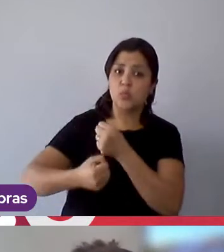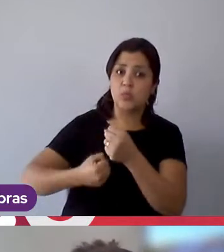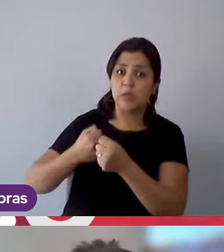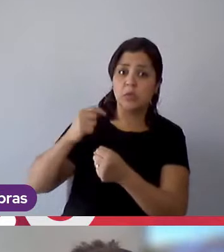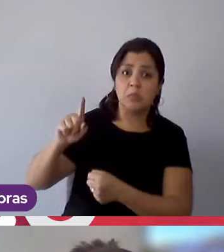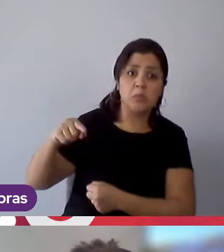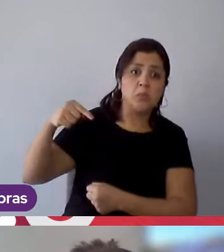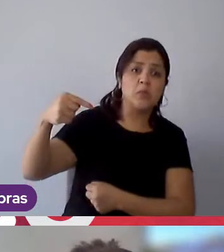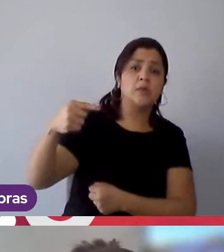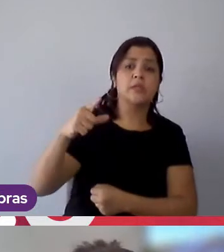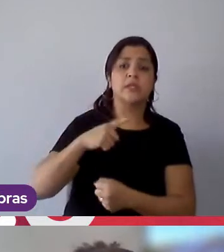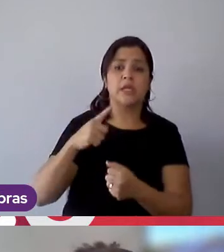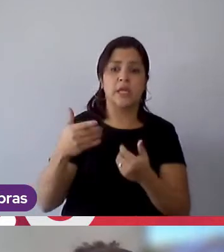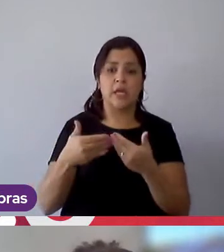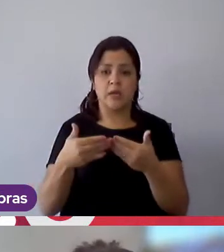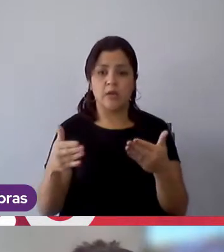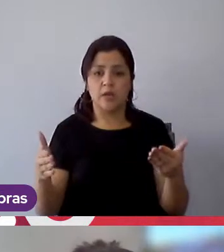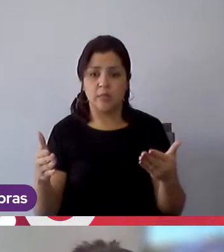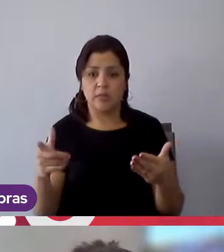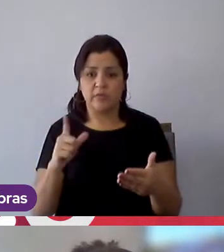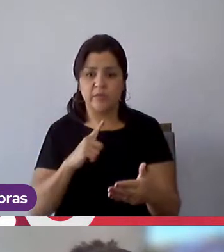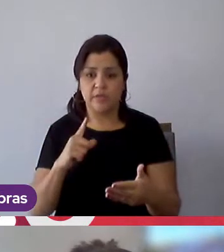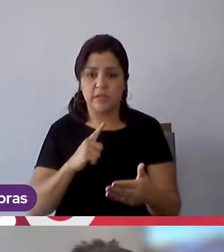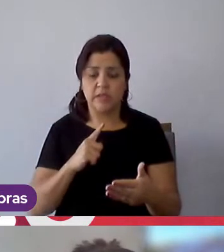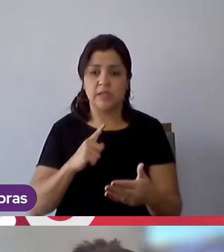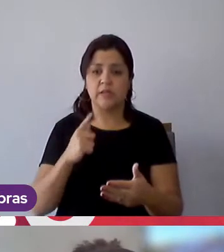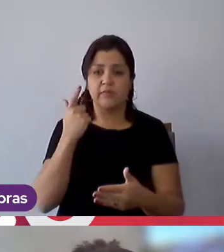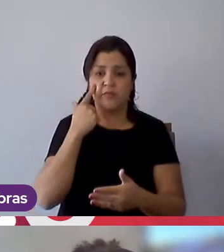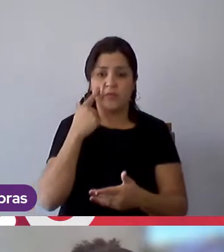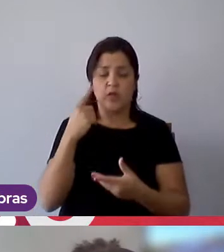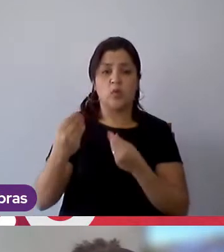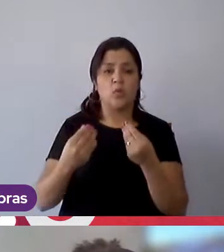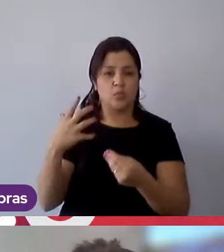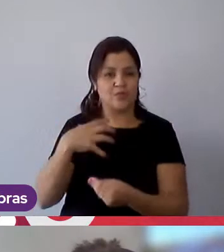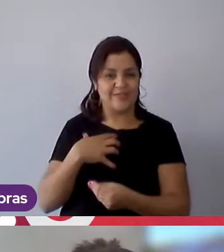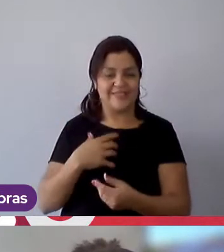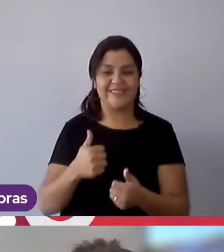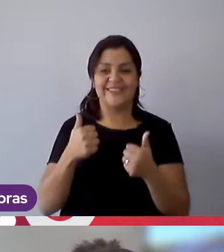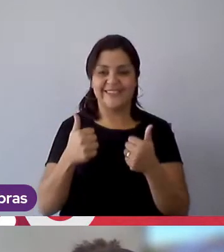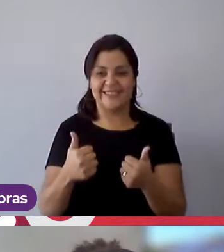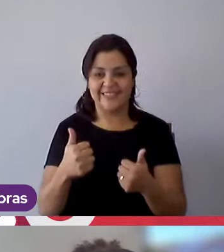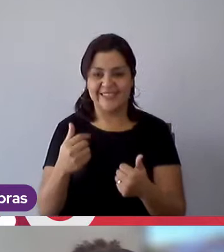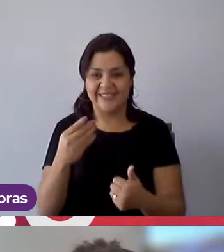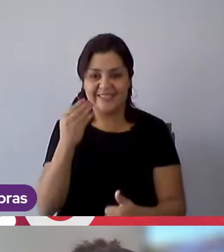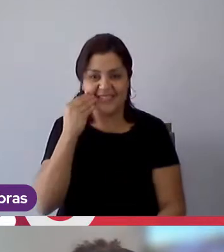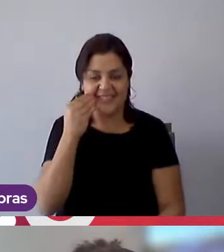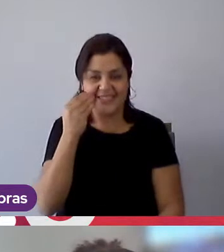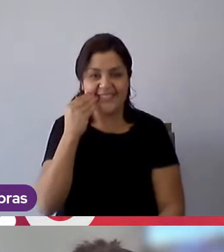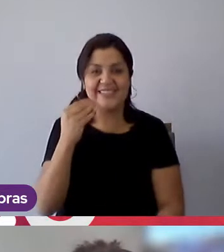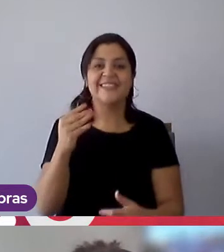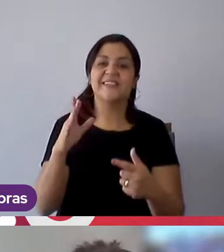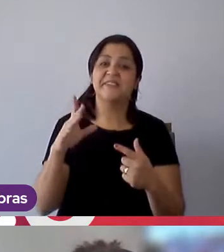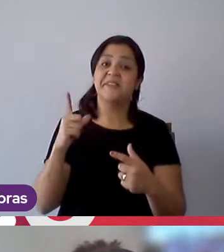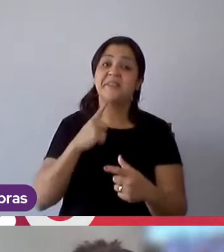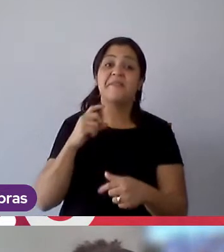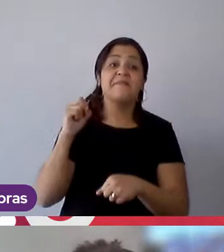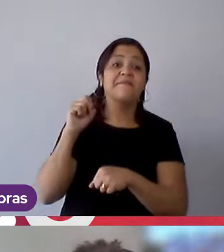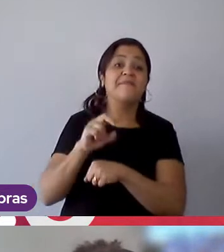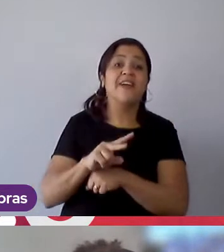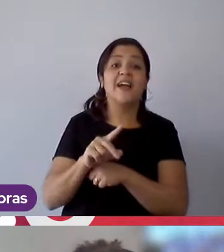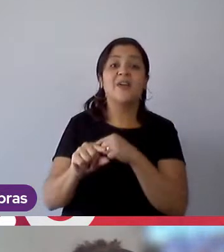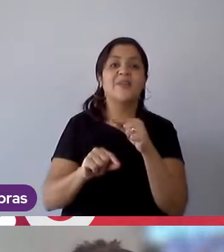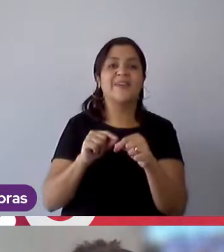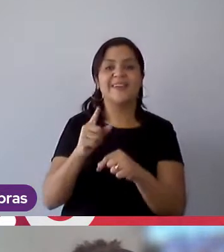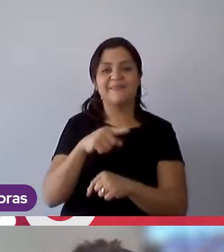abre mais uma quem for nessa região também provavelmente teremos vagas para